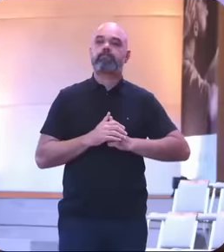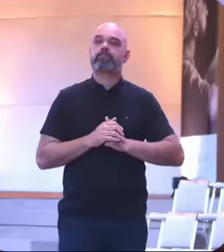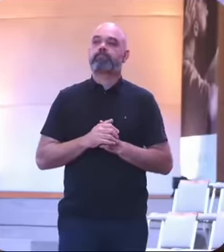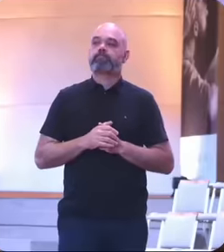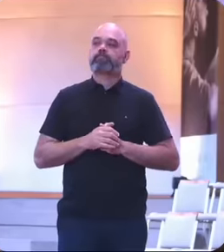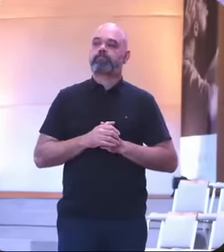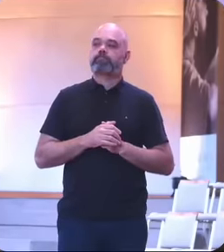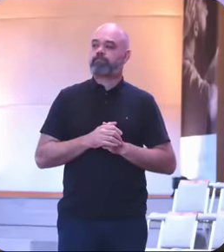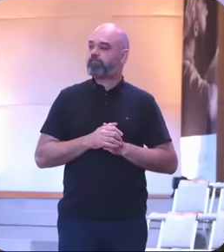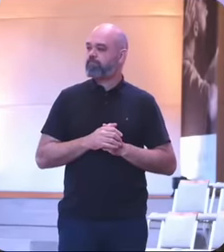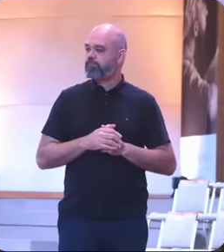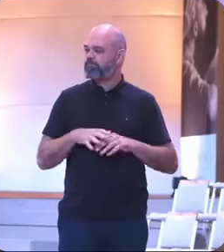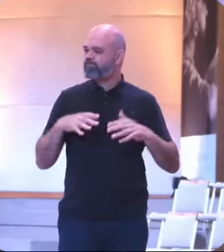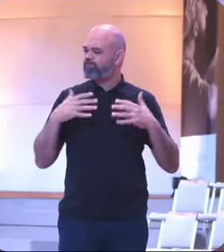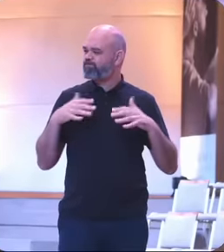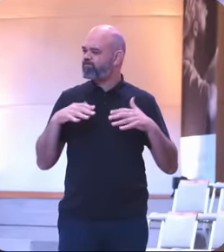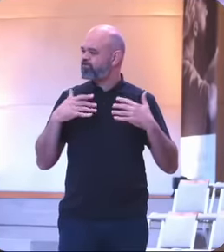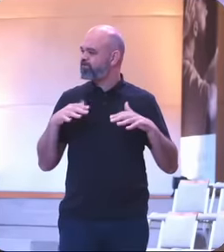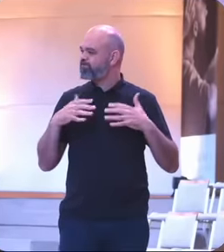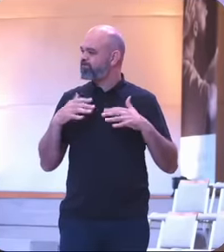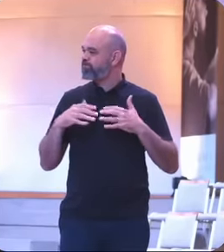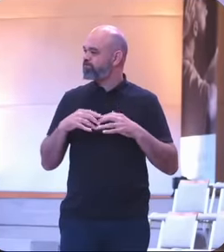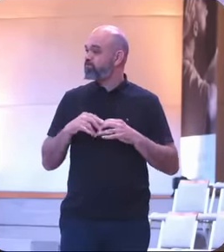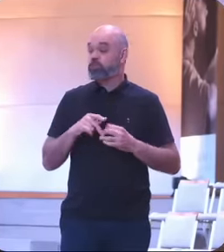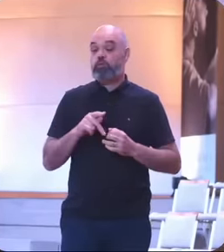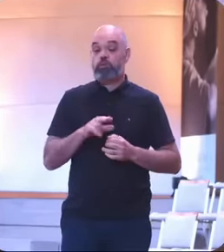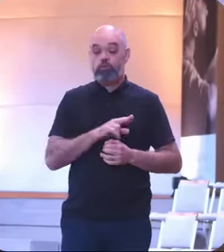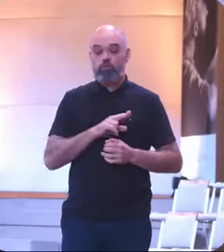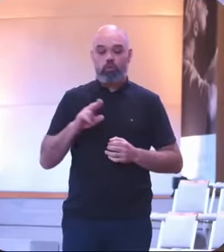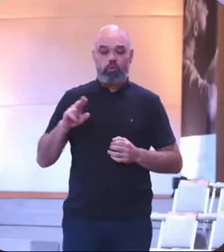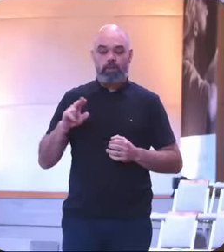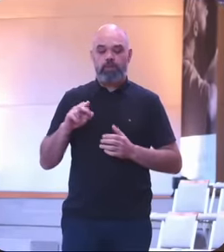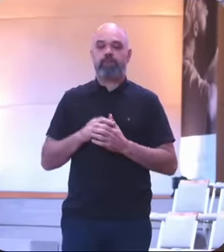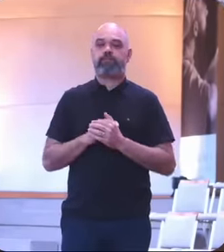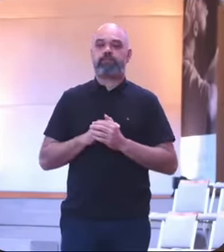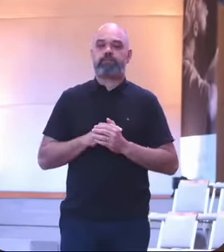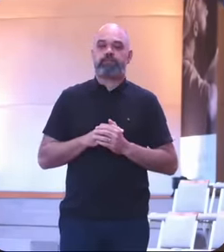venha. Oh, que coisa linda, como é que você chama, querido?